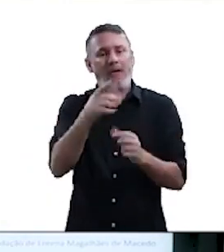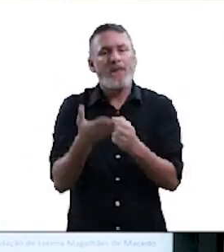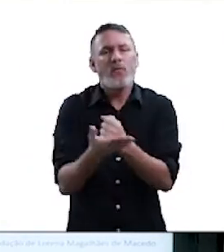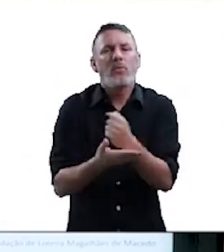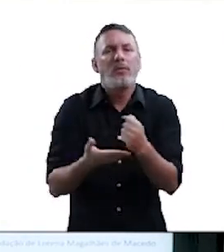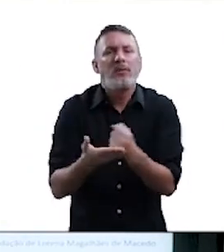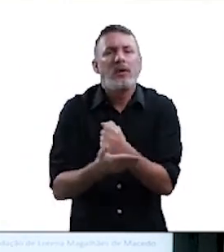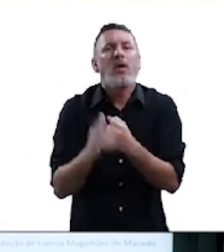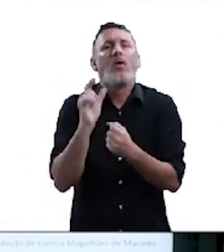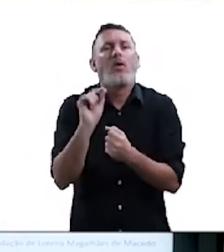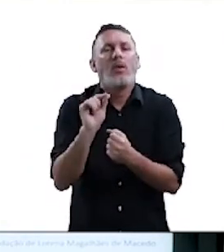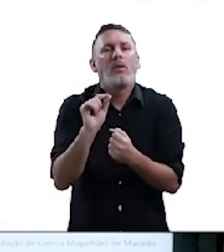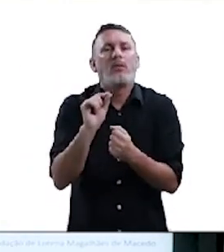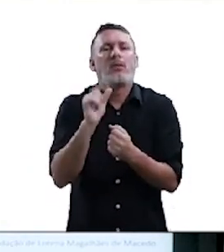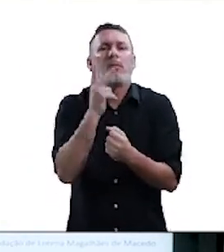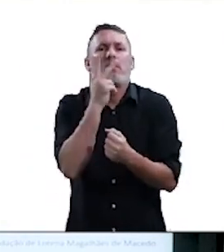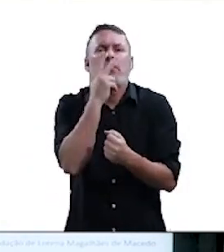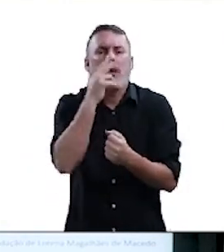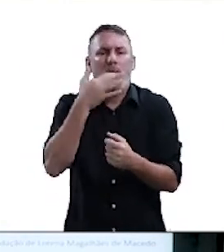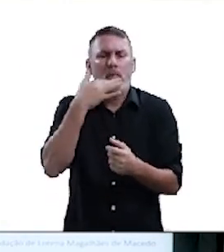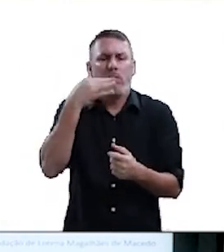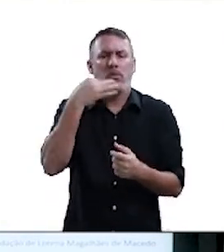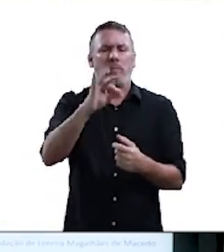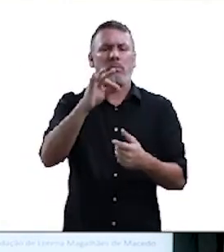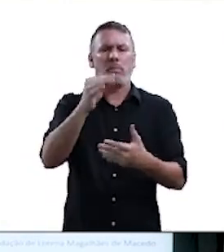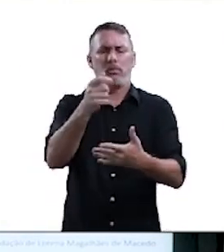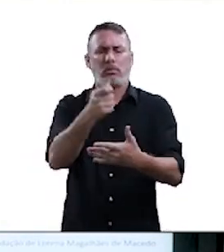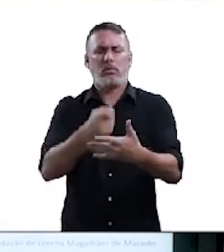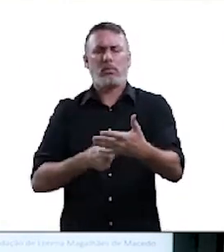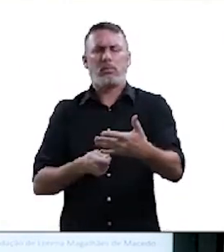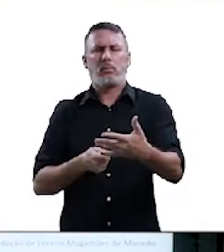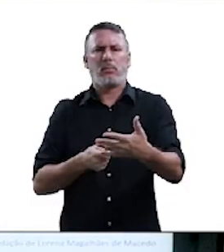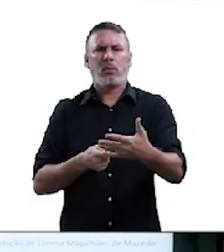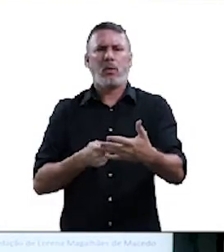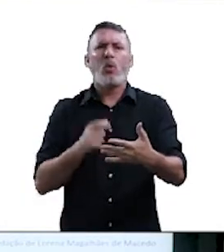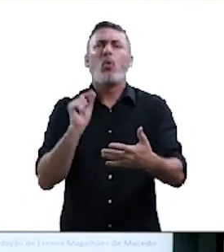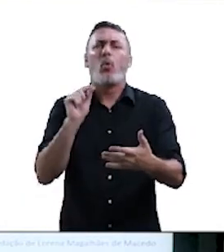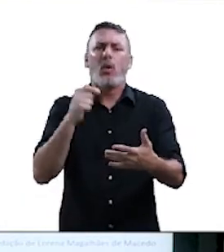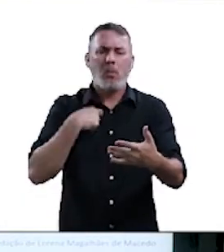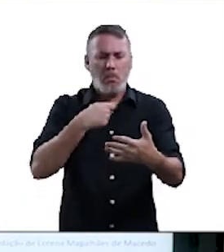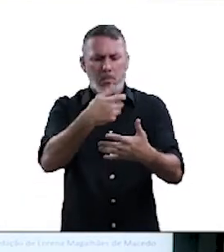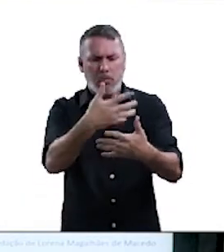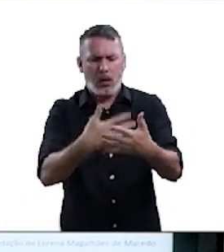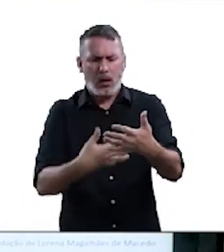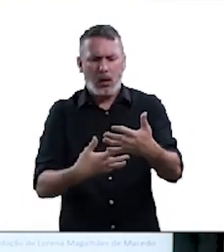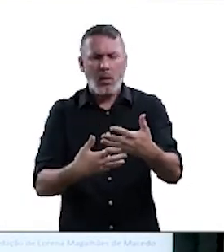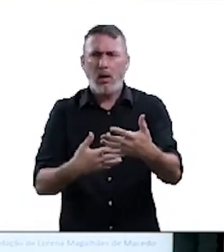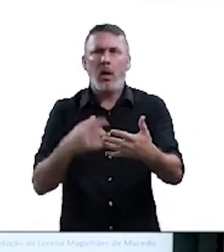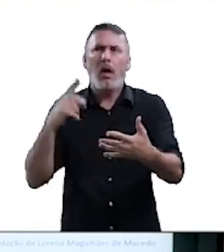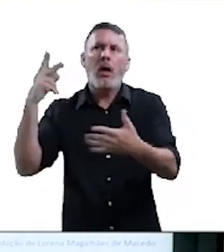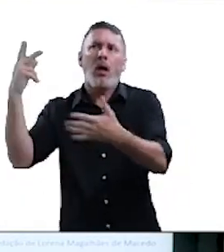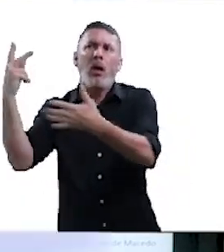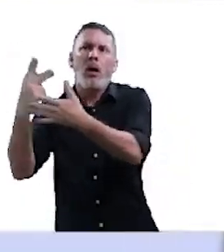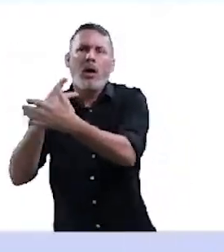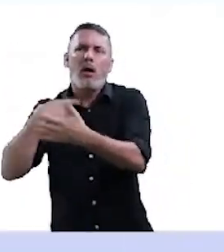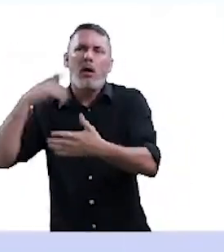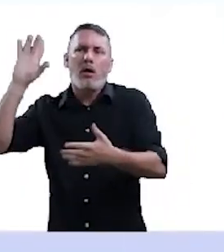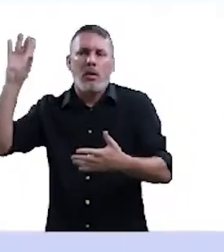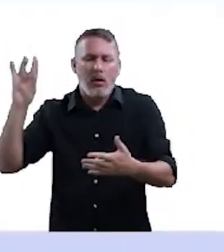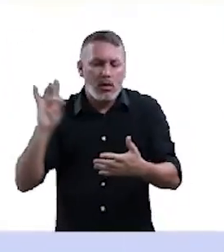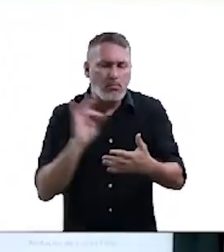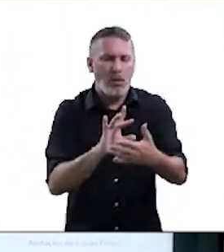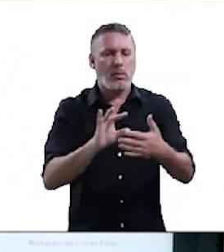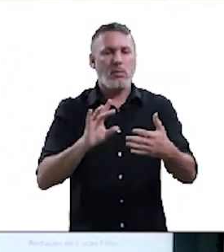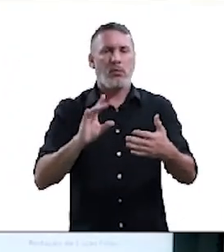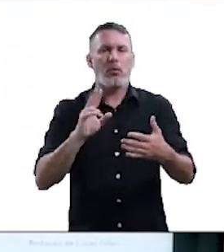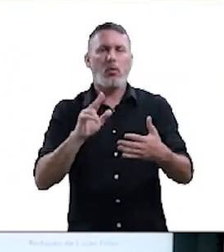fundamentar a sua redação é você pegar uma área do conhecimento e criar um diálogo com aquilo que você pensa,